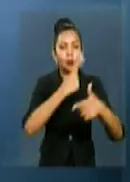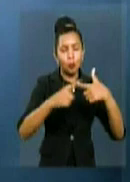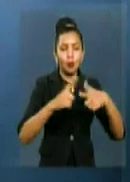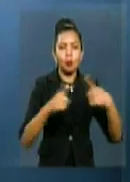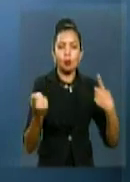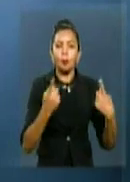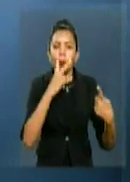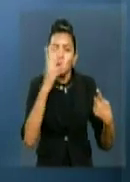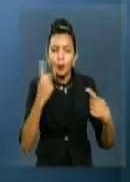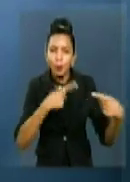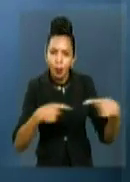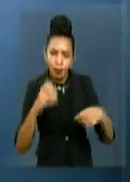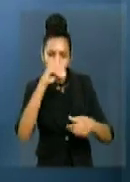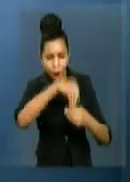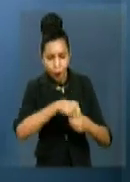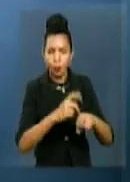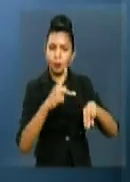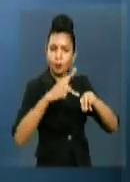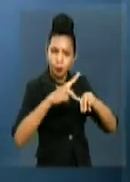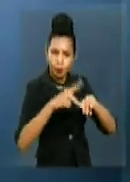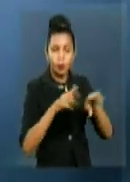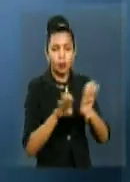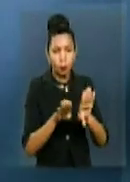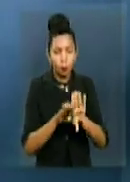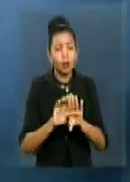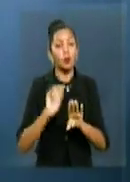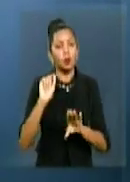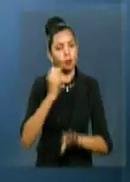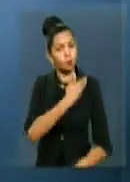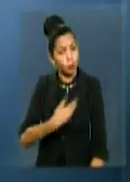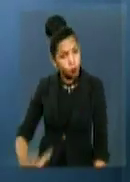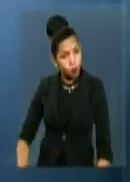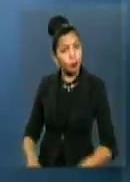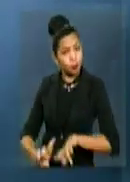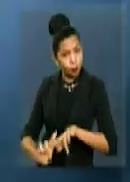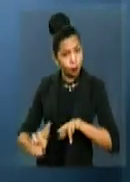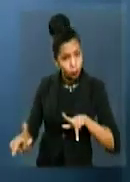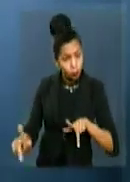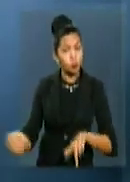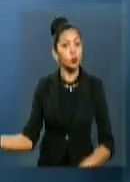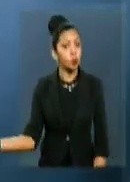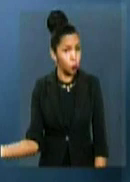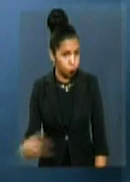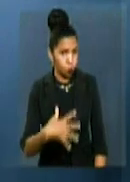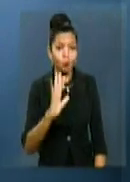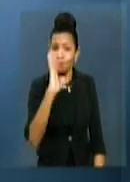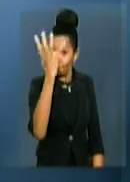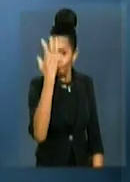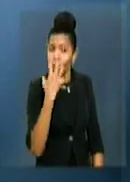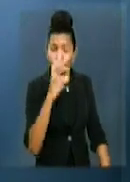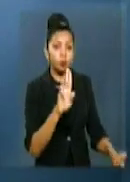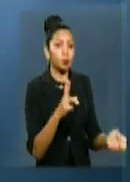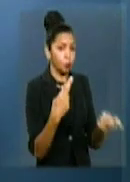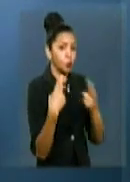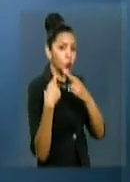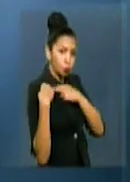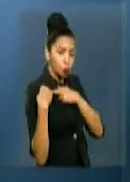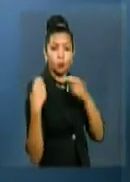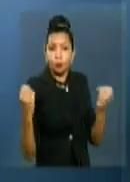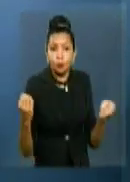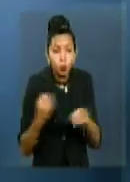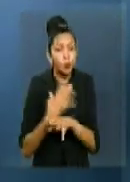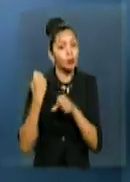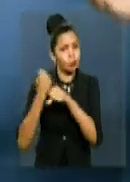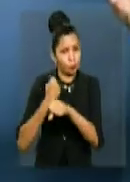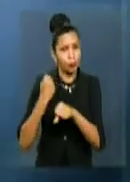como não continuamos a corrupção desenfreada é um governo diferente o governo novo sério responsável que concluiu